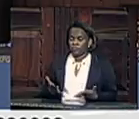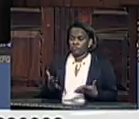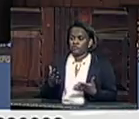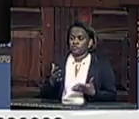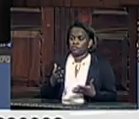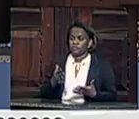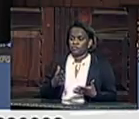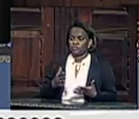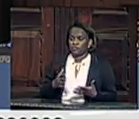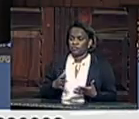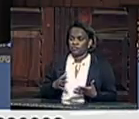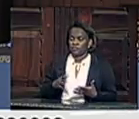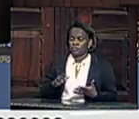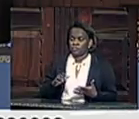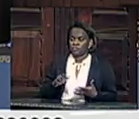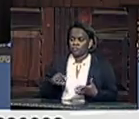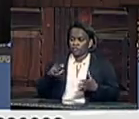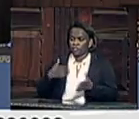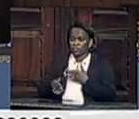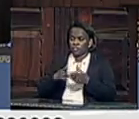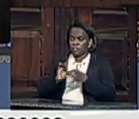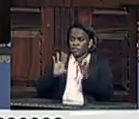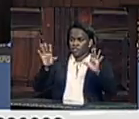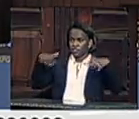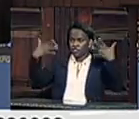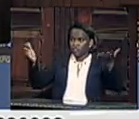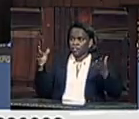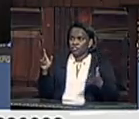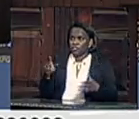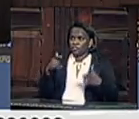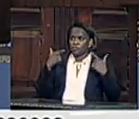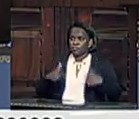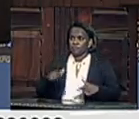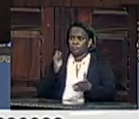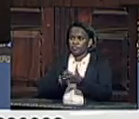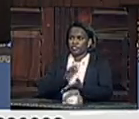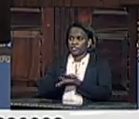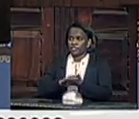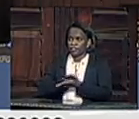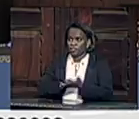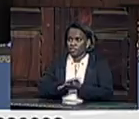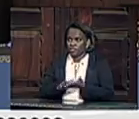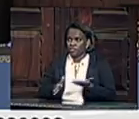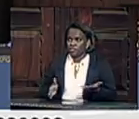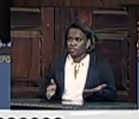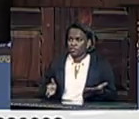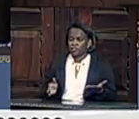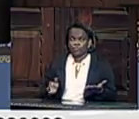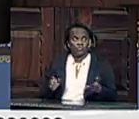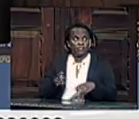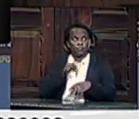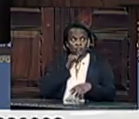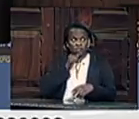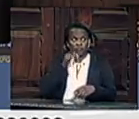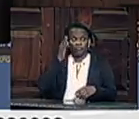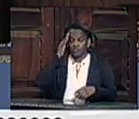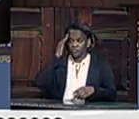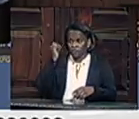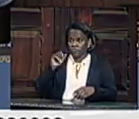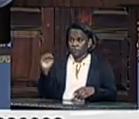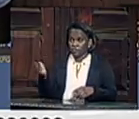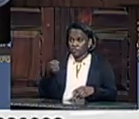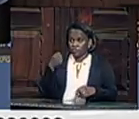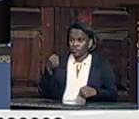farra das isenções e dos subsídios fiscais. E a gente sabe que, por exemplo, a